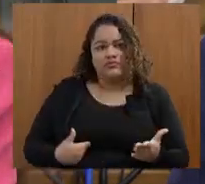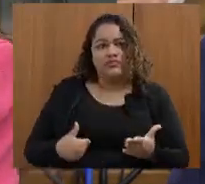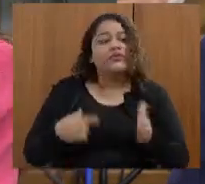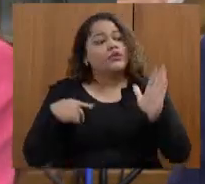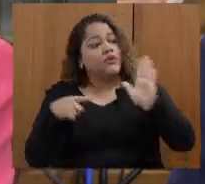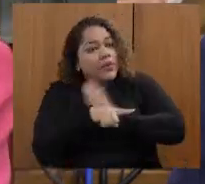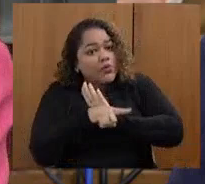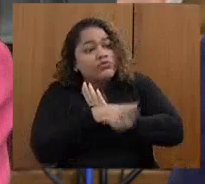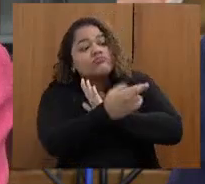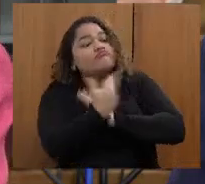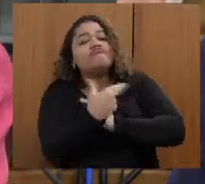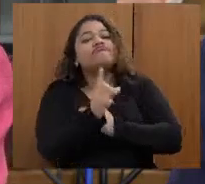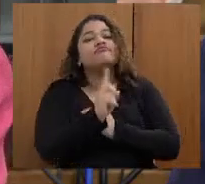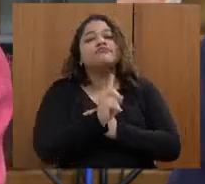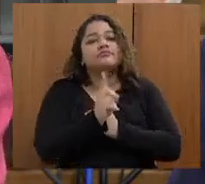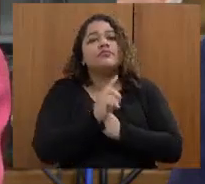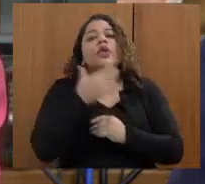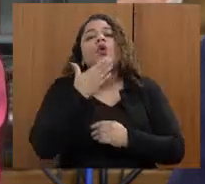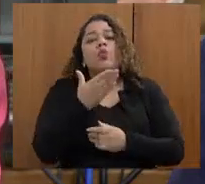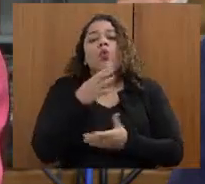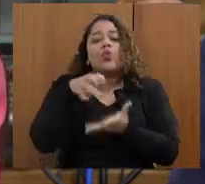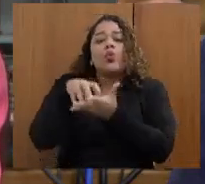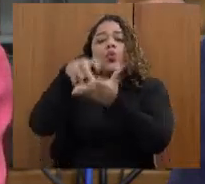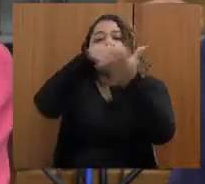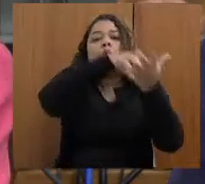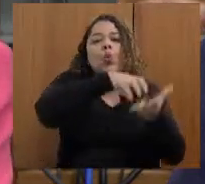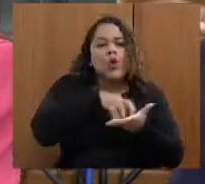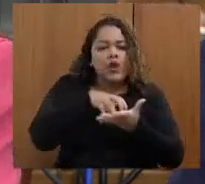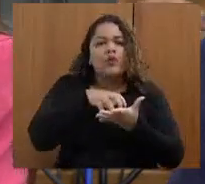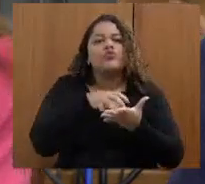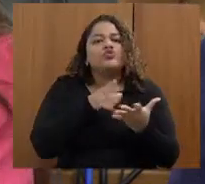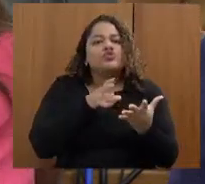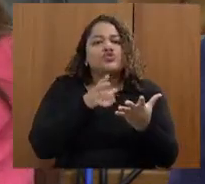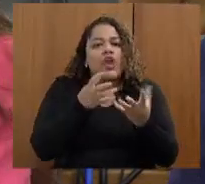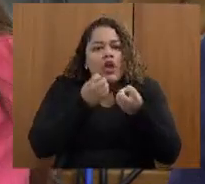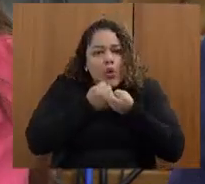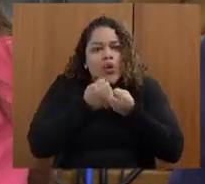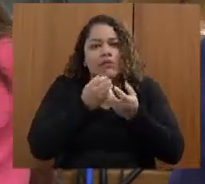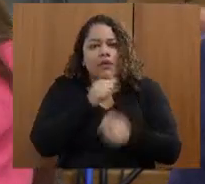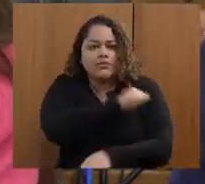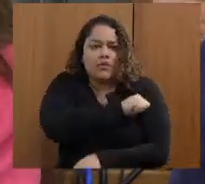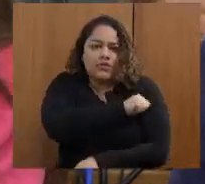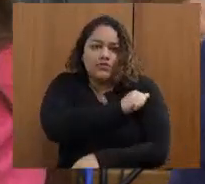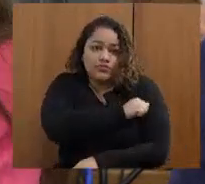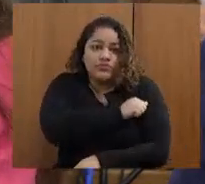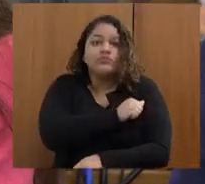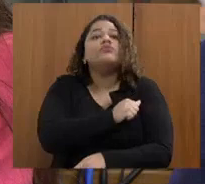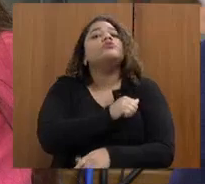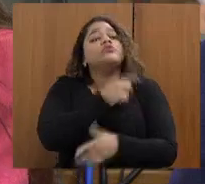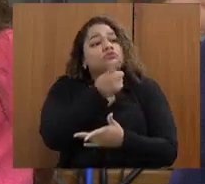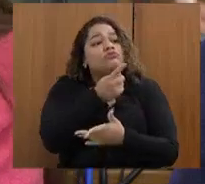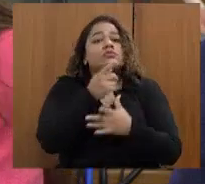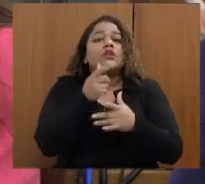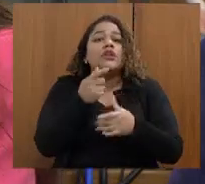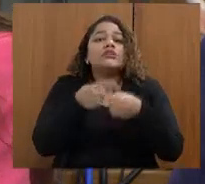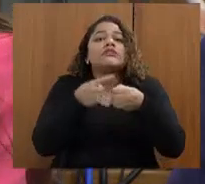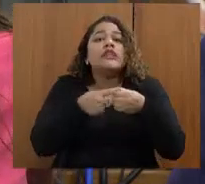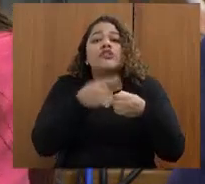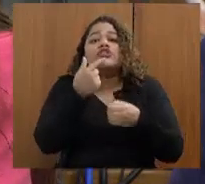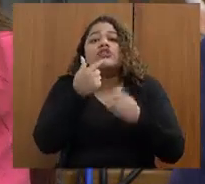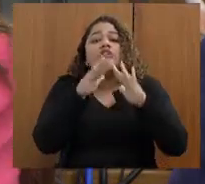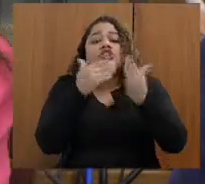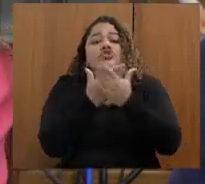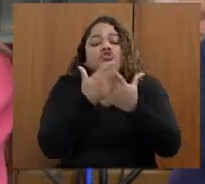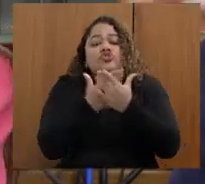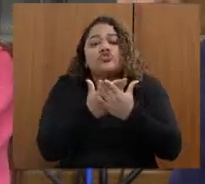de ampliar os núcleos de acolhimentos doentio para as cidades que tem menos de seis escolas porque esse povo Também merece ter acesso ao serviço